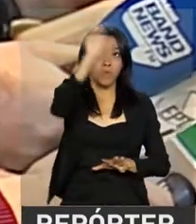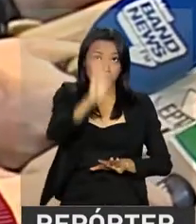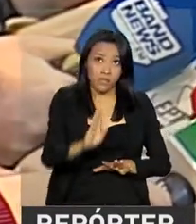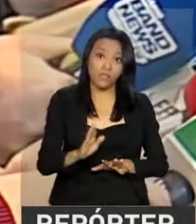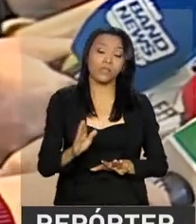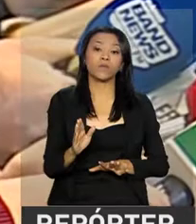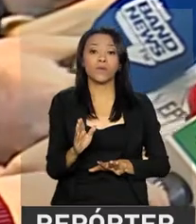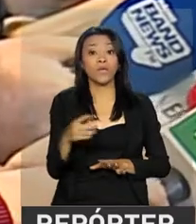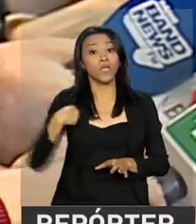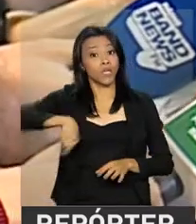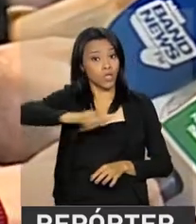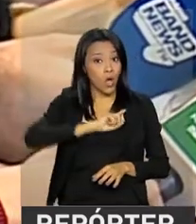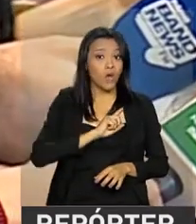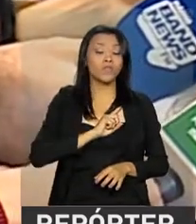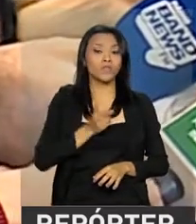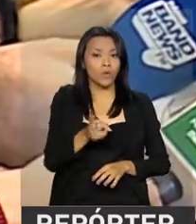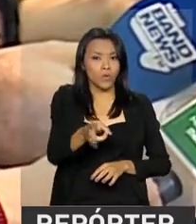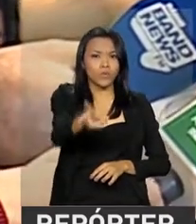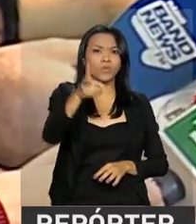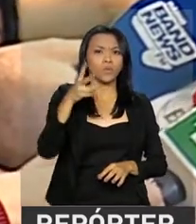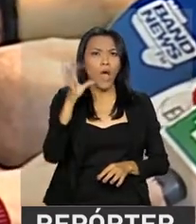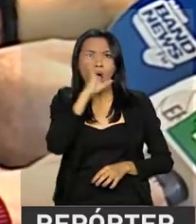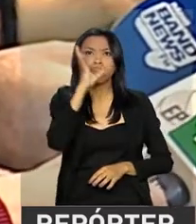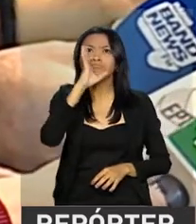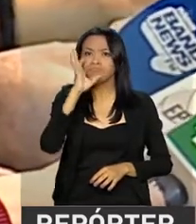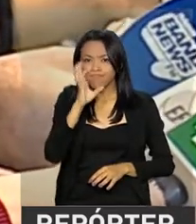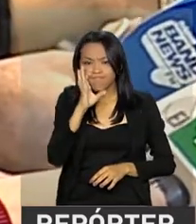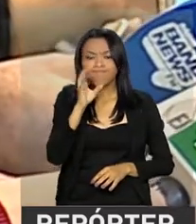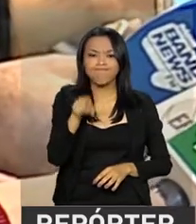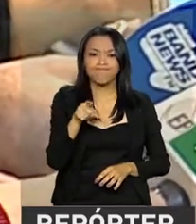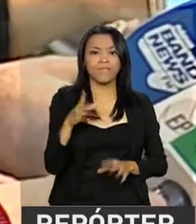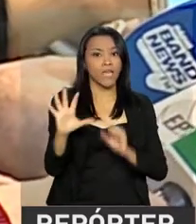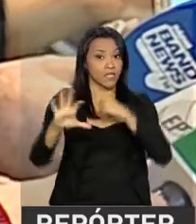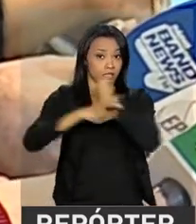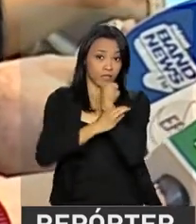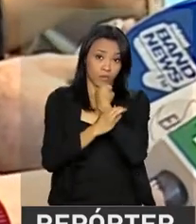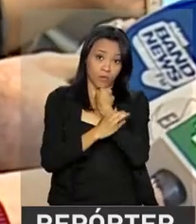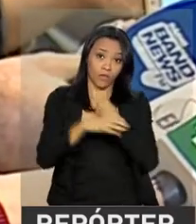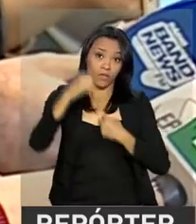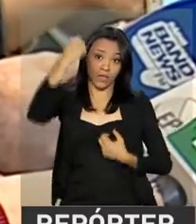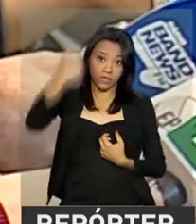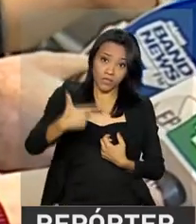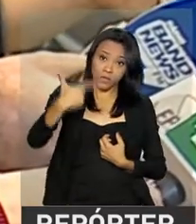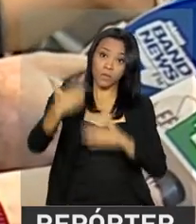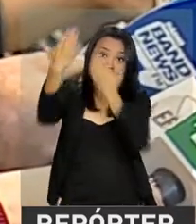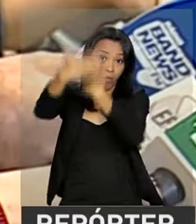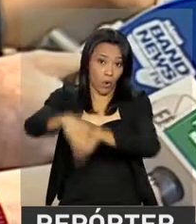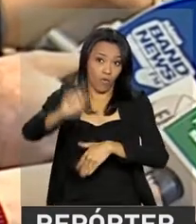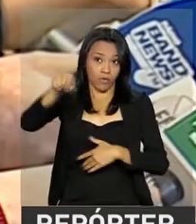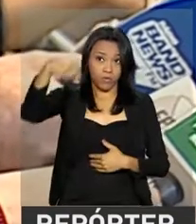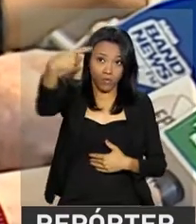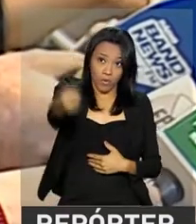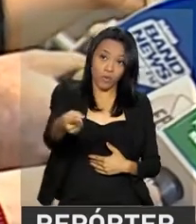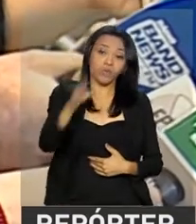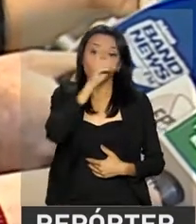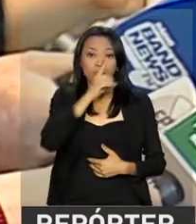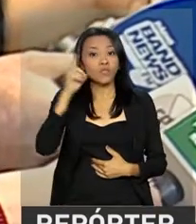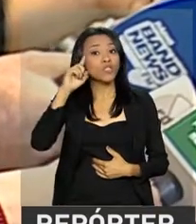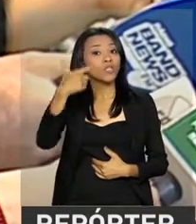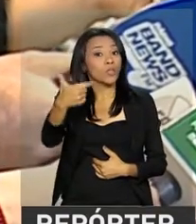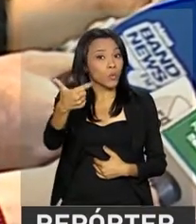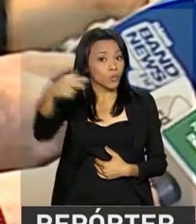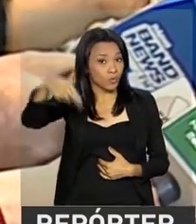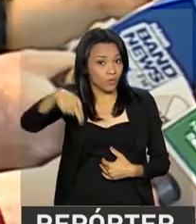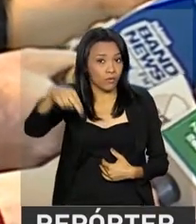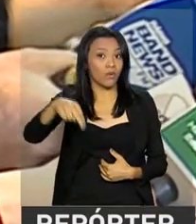todo. E a gente continua aí acompanhando e assegurando que a segunda etapa, no domingo dia 12, vai